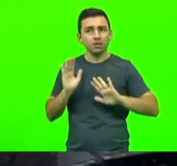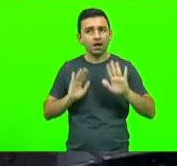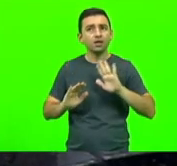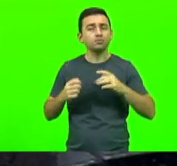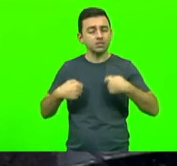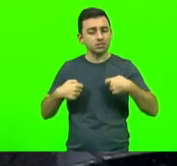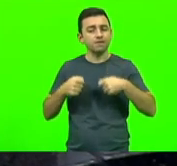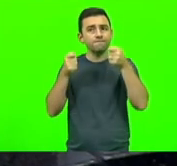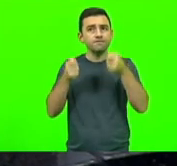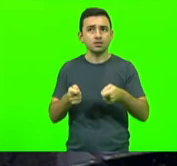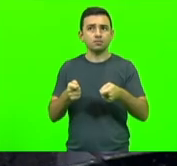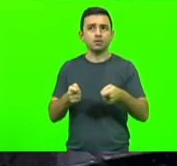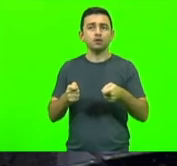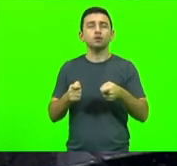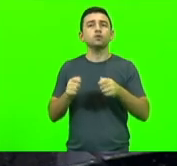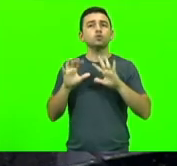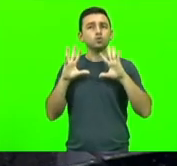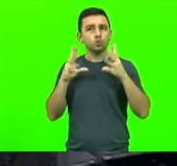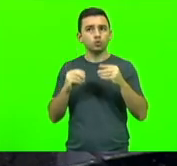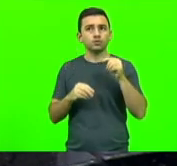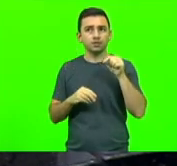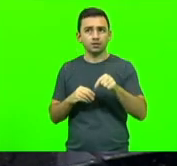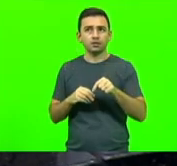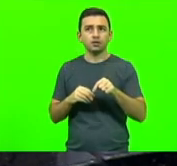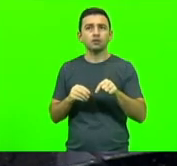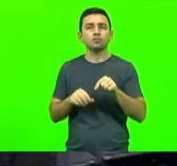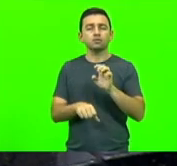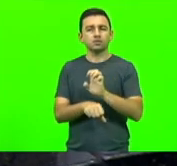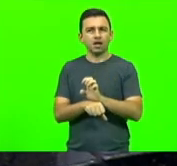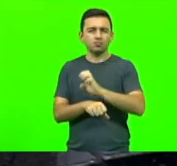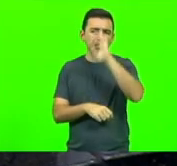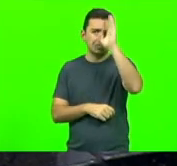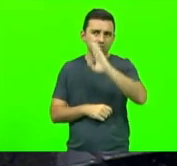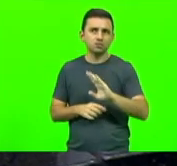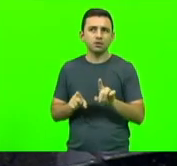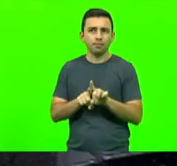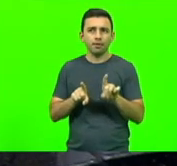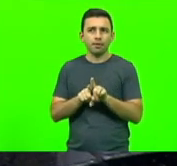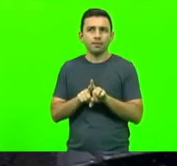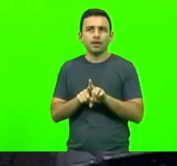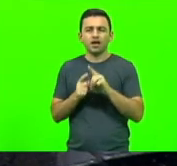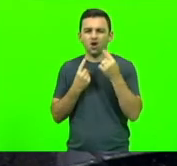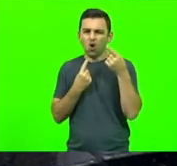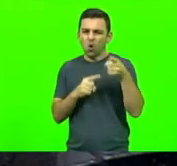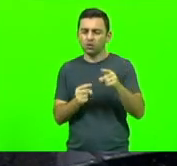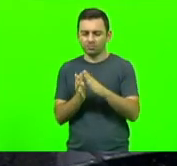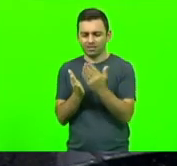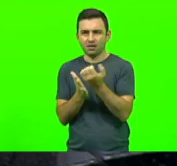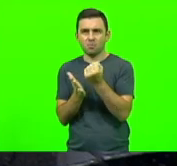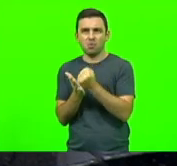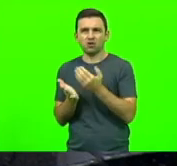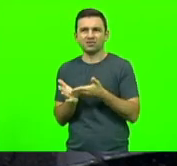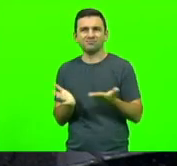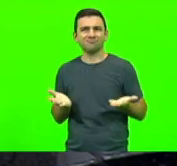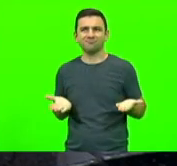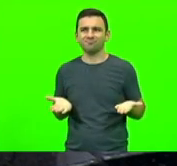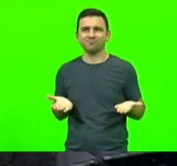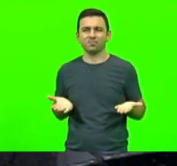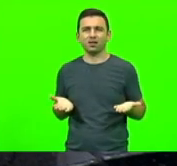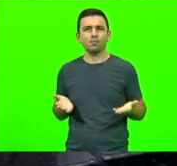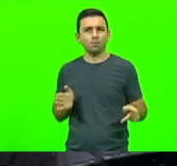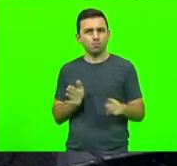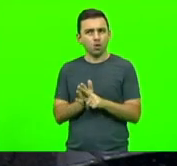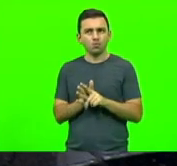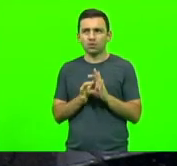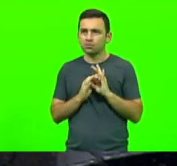eu parabenizo a todos, não só que estão aqui, mas a nível do Estado, Brasil afora, que são contra o passaporte, é pela nossa liberdade. A gente